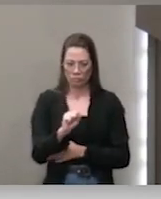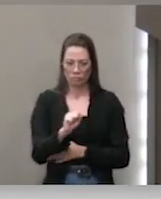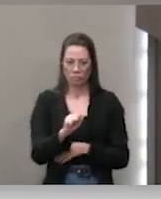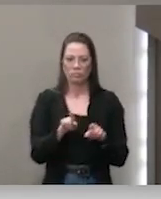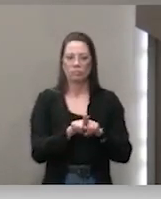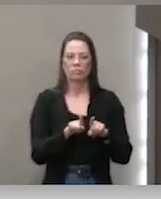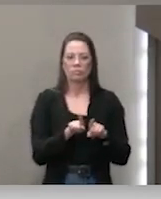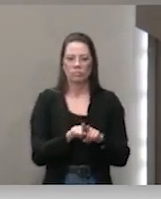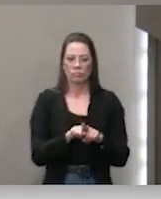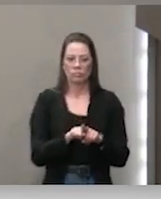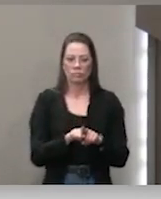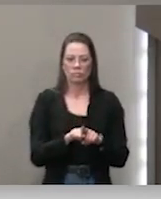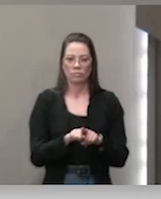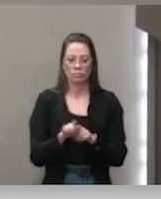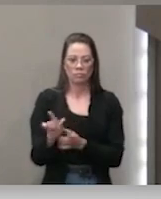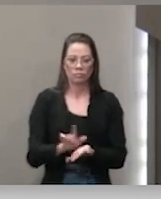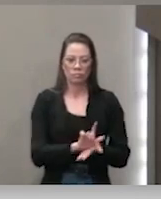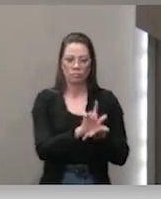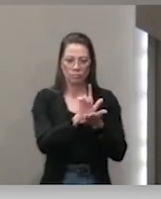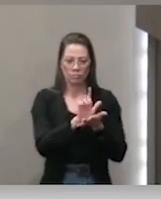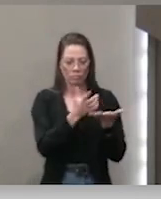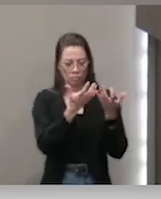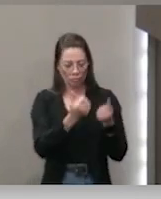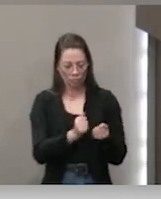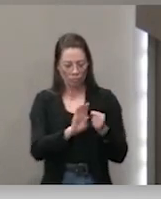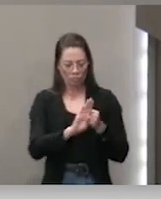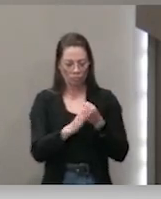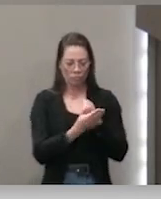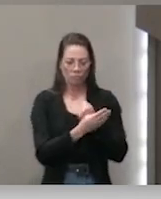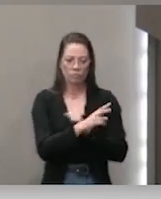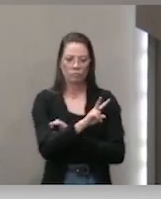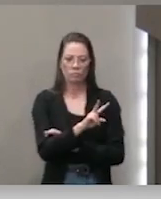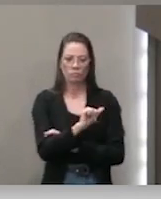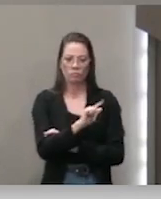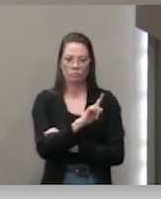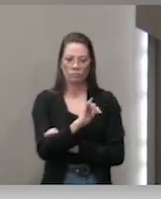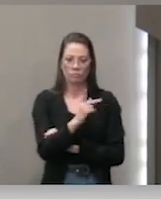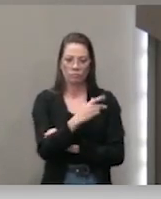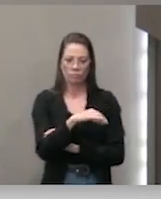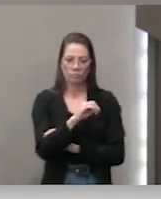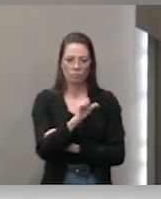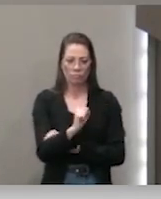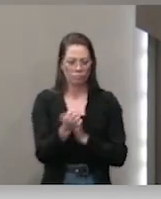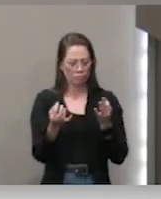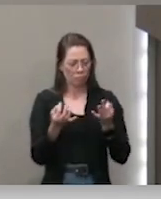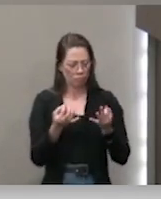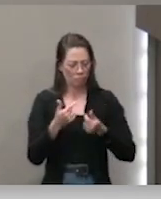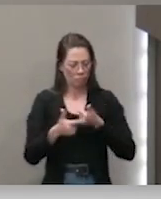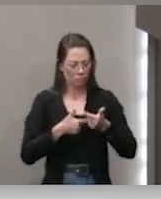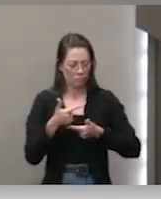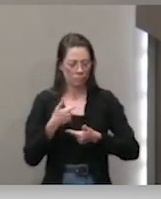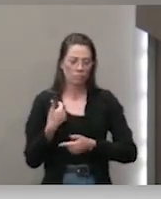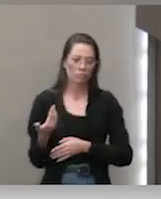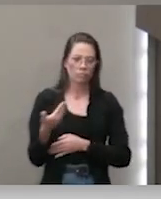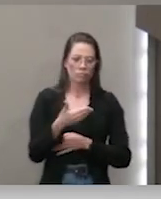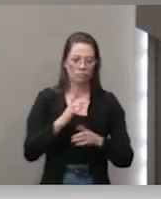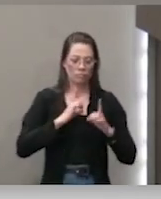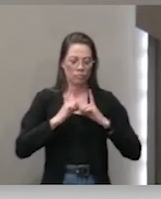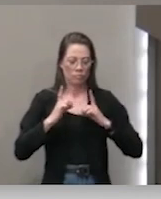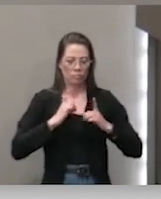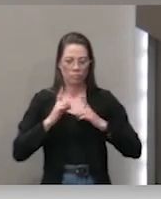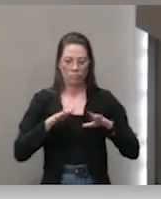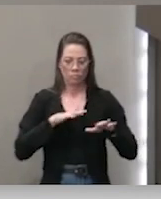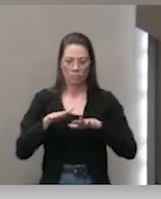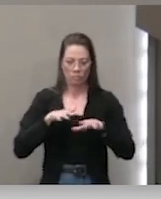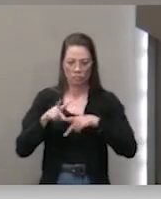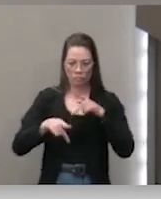Valinho, uma grande liderança aí que assumiu o bairro aí nos últimos anos, aí fez um grande trabalho, um excelente trabalho, e eu, quando estive coordenador dos